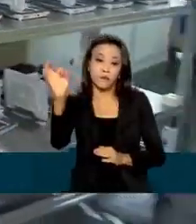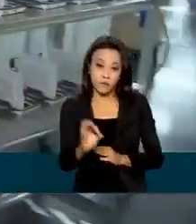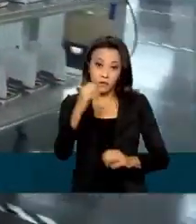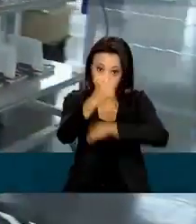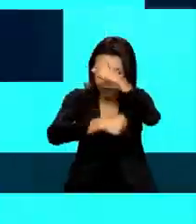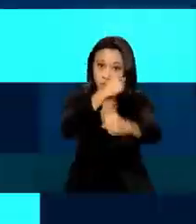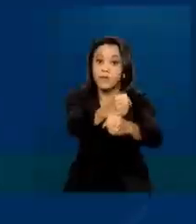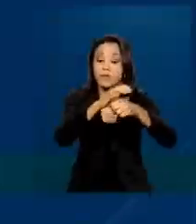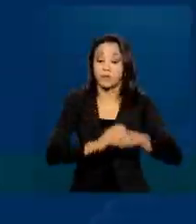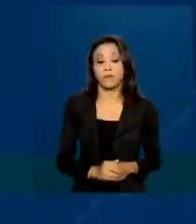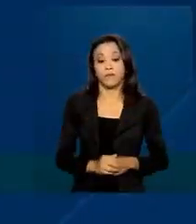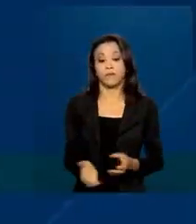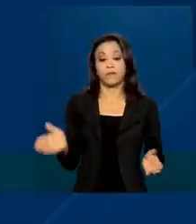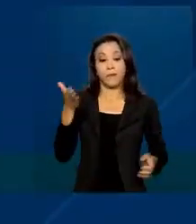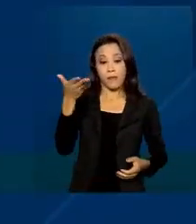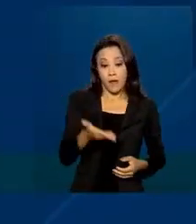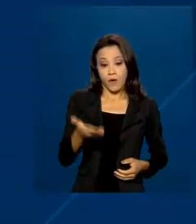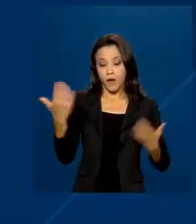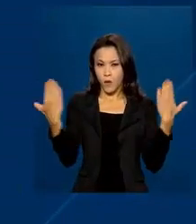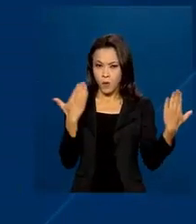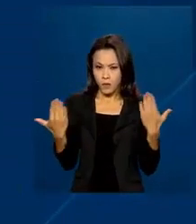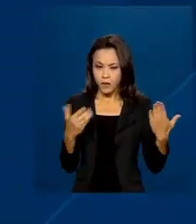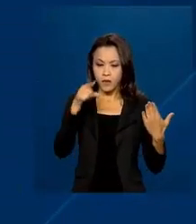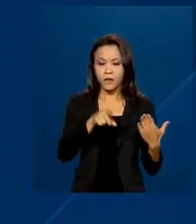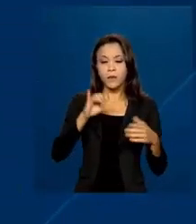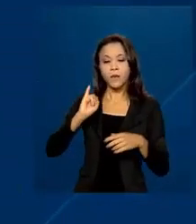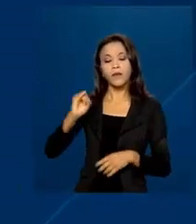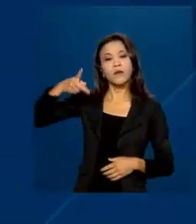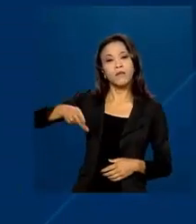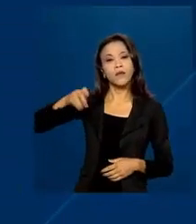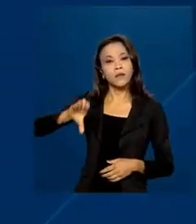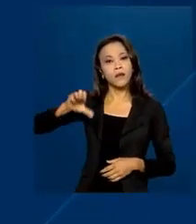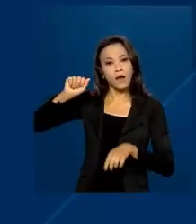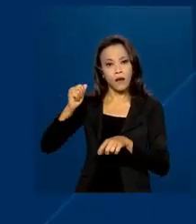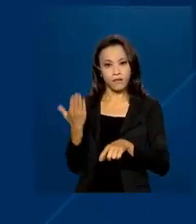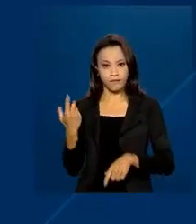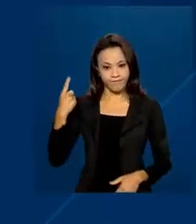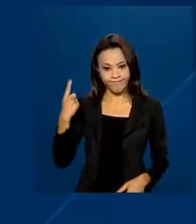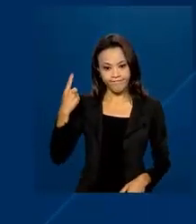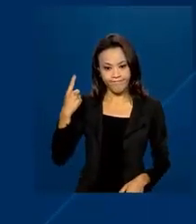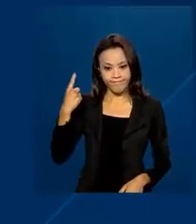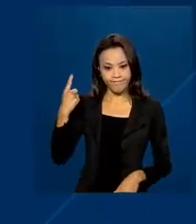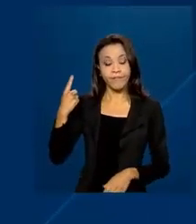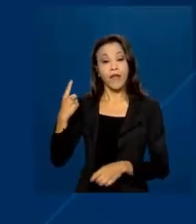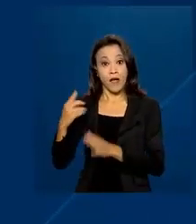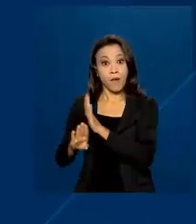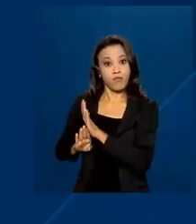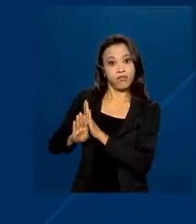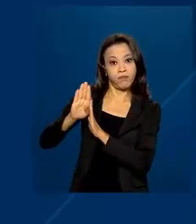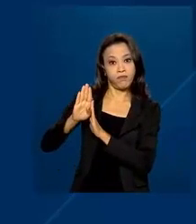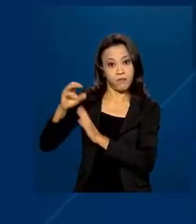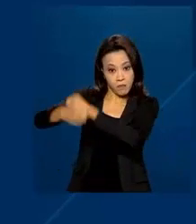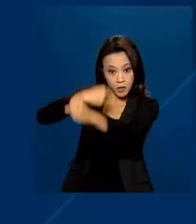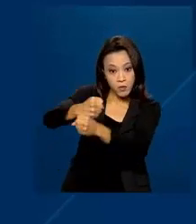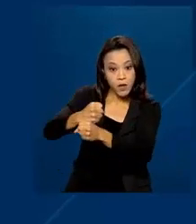cento no ano que vem em relação ao índice Nacional de preços ao consumidor amplo IPCA a projeção para 2023